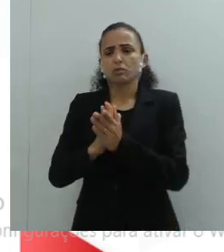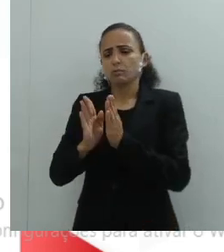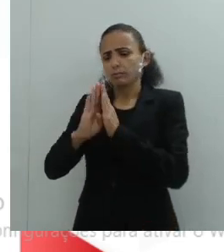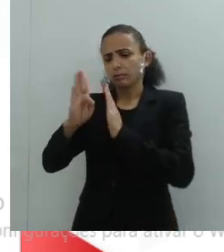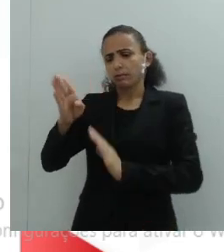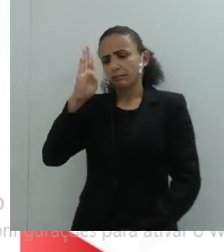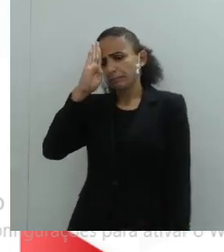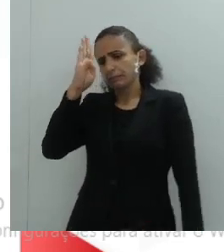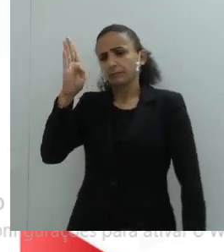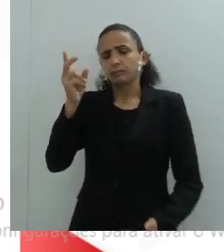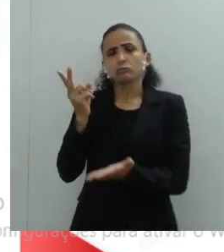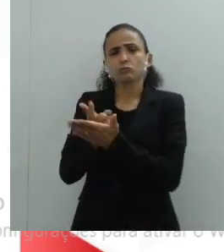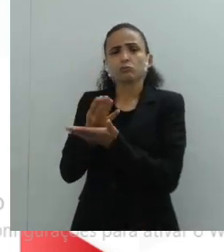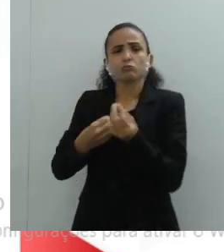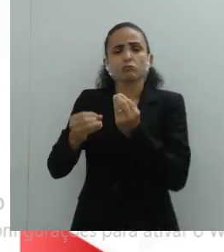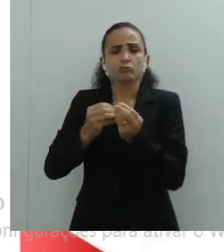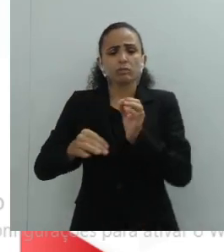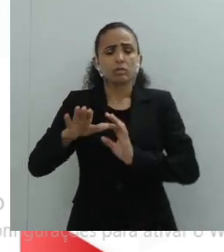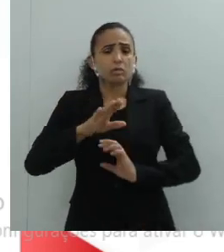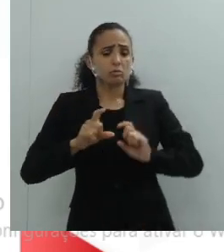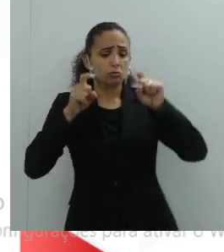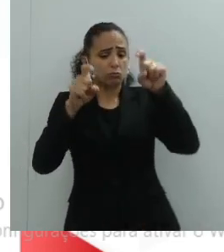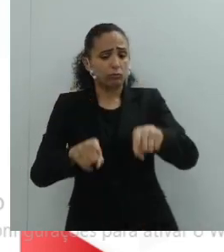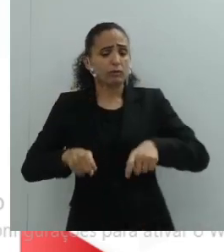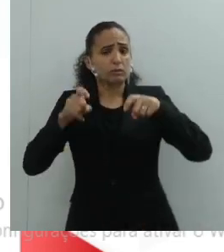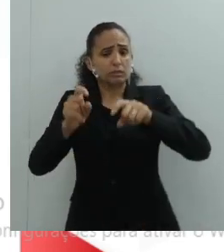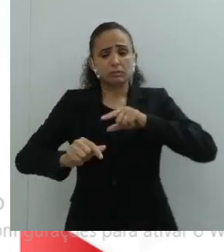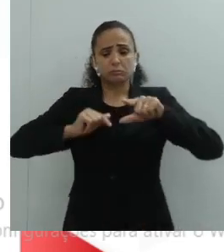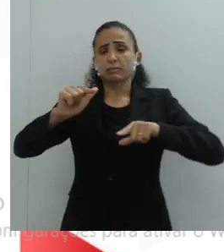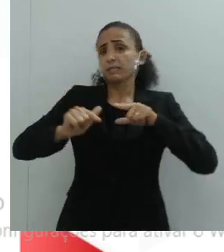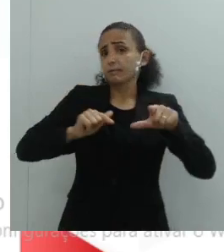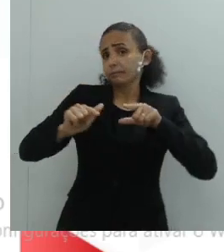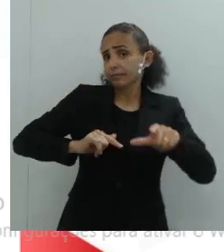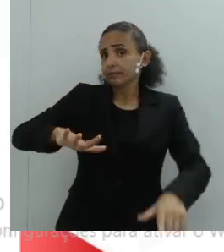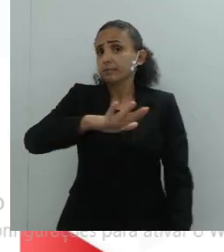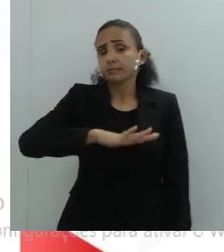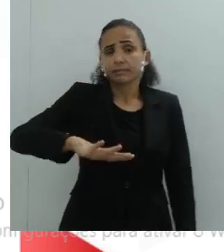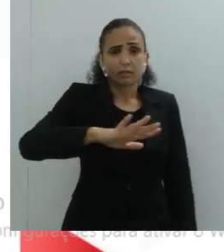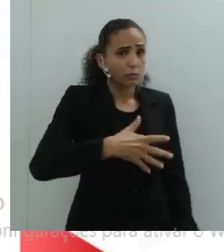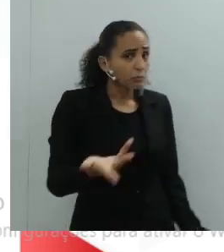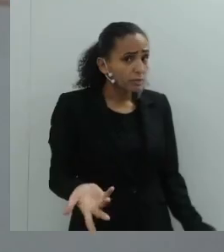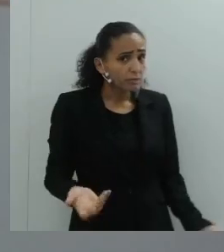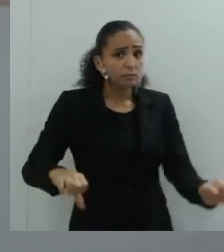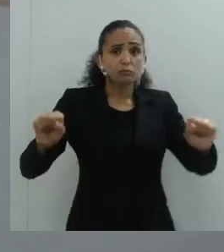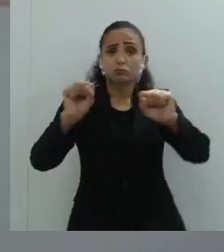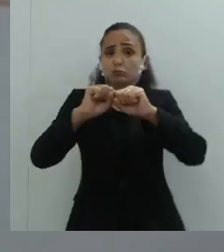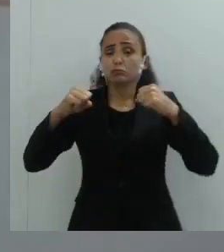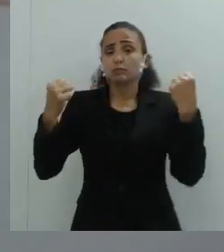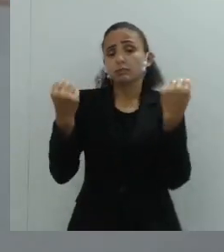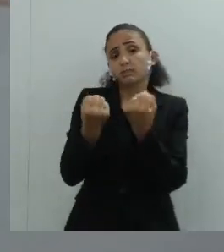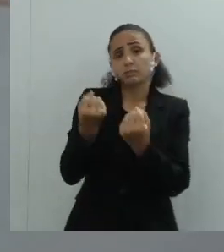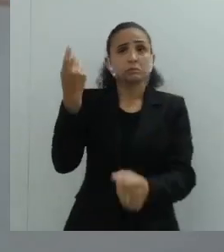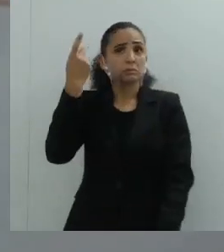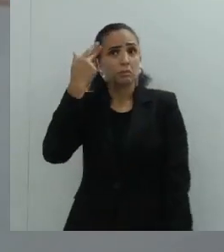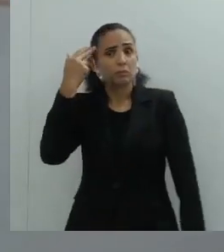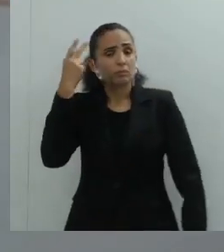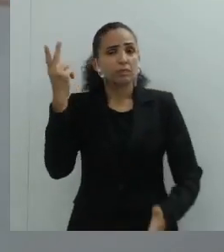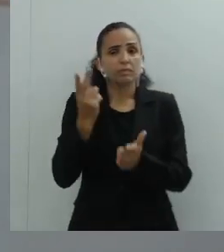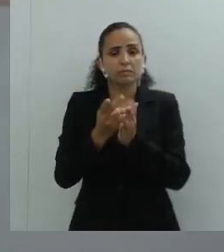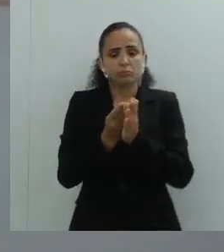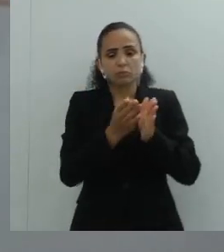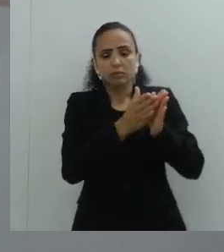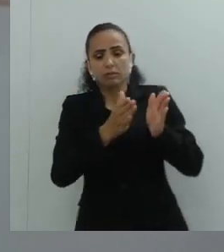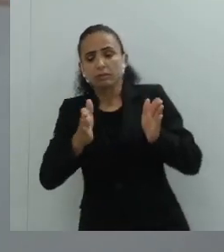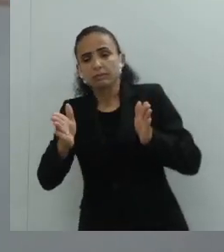guerreiros, camponeses que cultivavam a terra. Como qualquer sociedade, sempre foi assim. A gente vai ter a figura